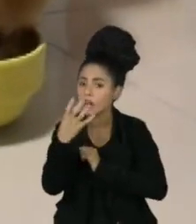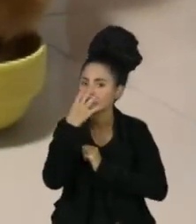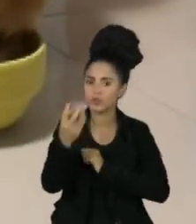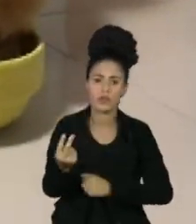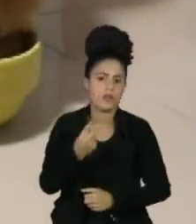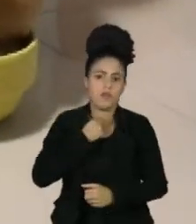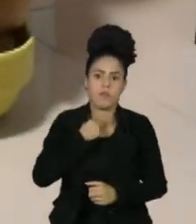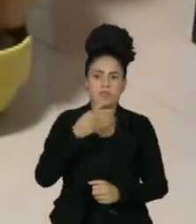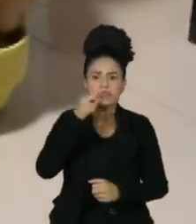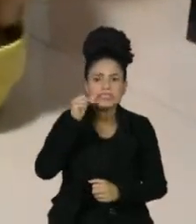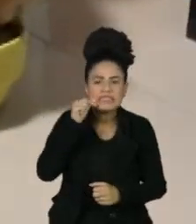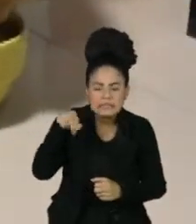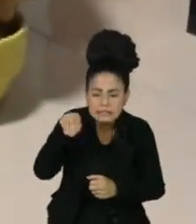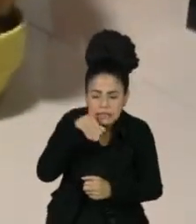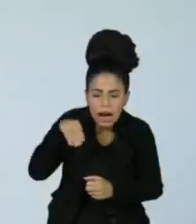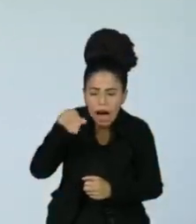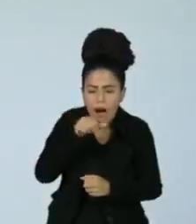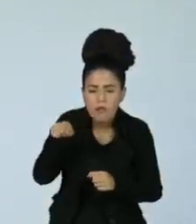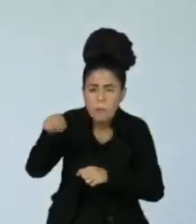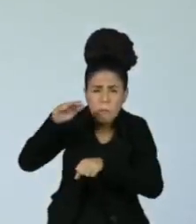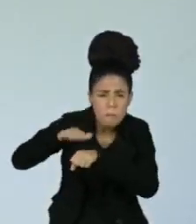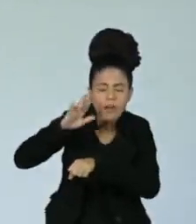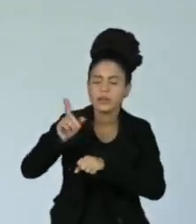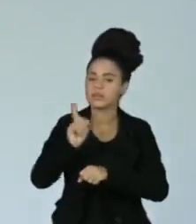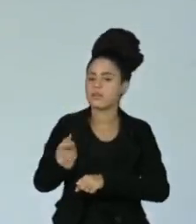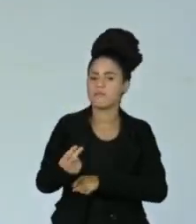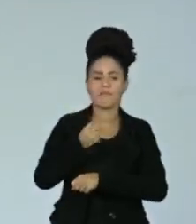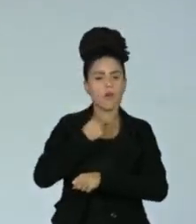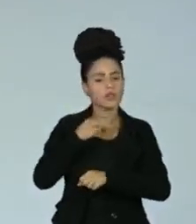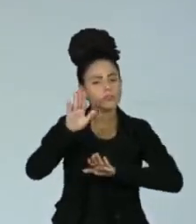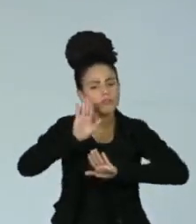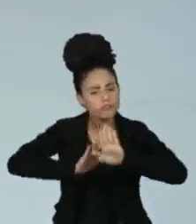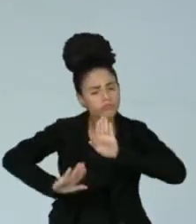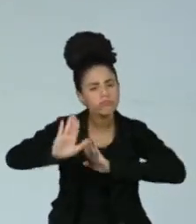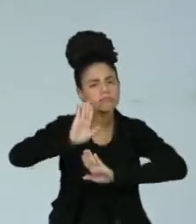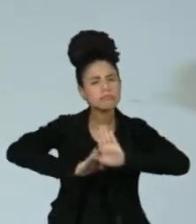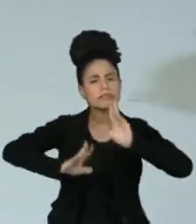muito exacerbado para os animais. Então, a gente